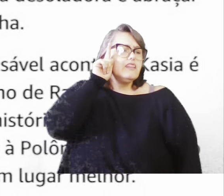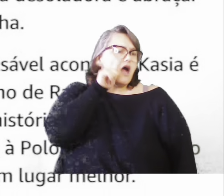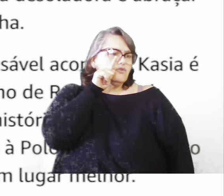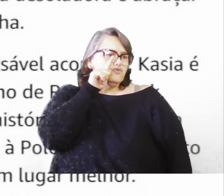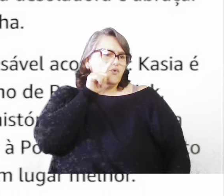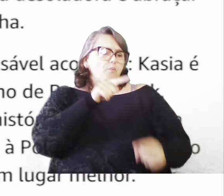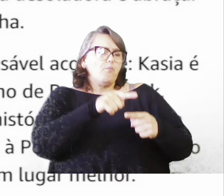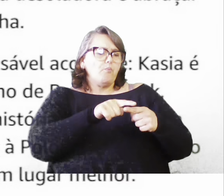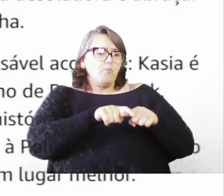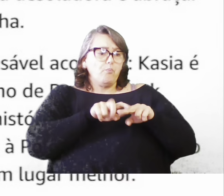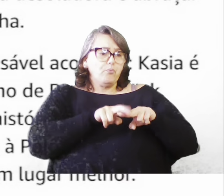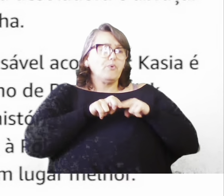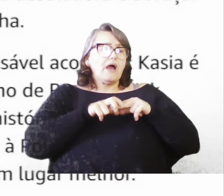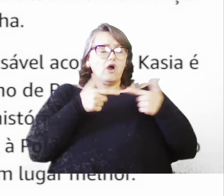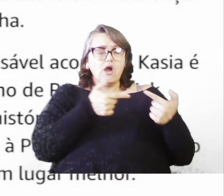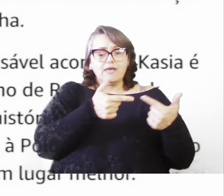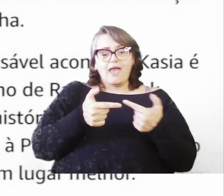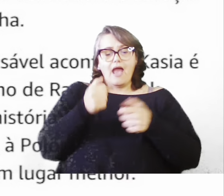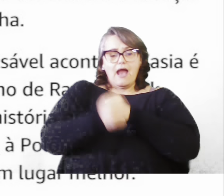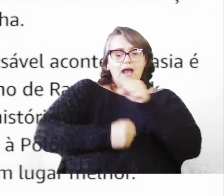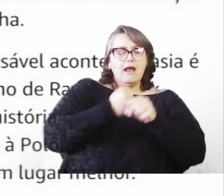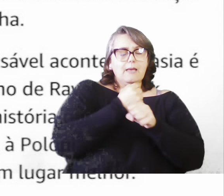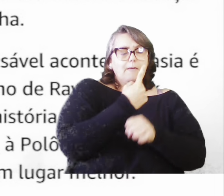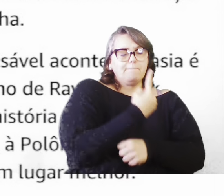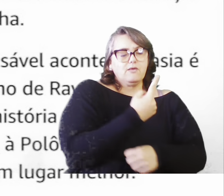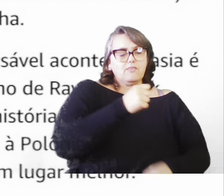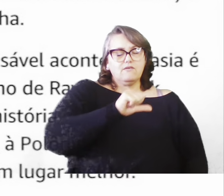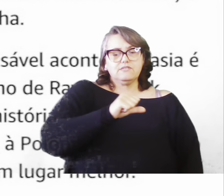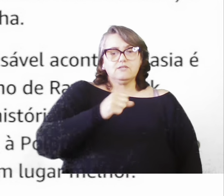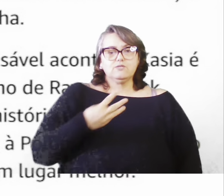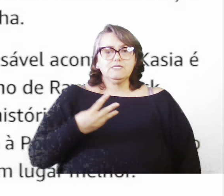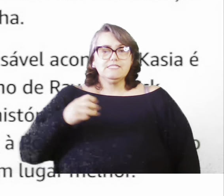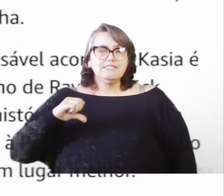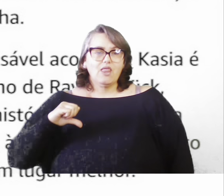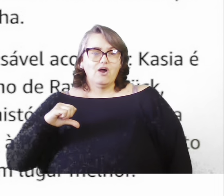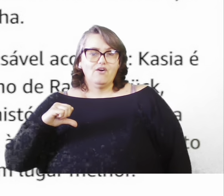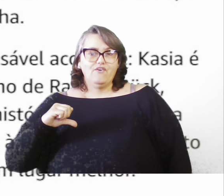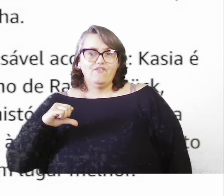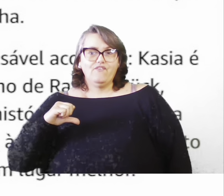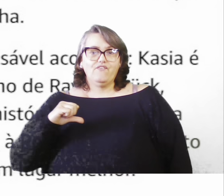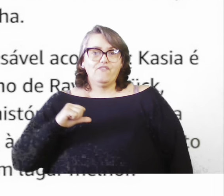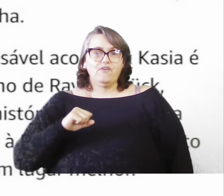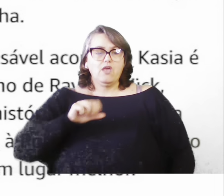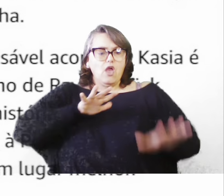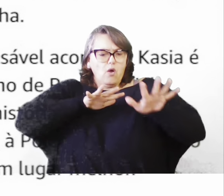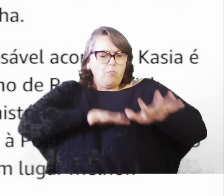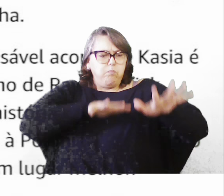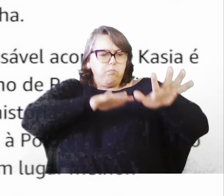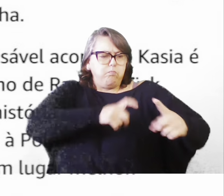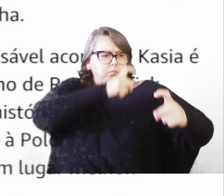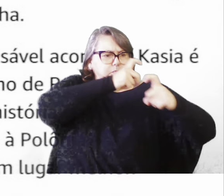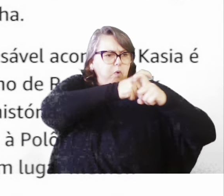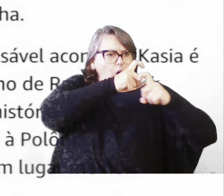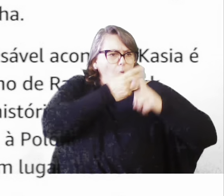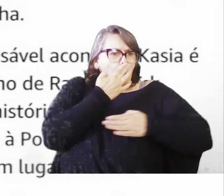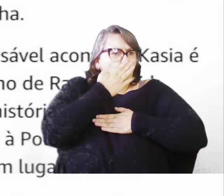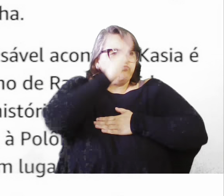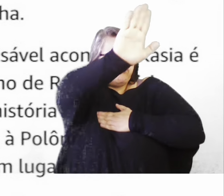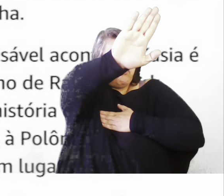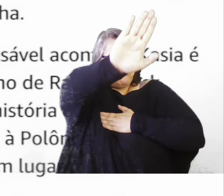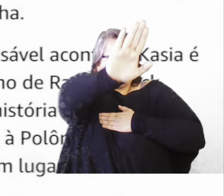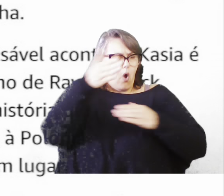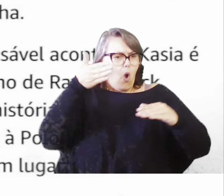França, em função da iminência da guerra. O ano é 1939 e o exército de